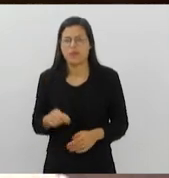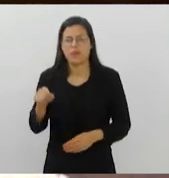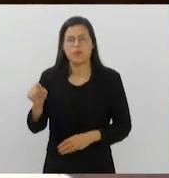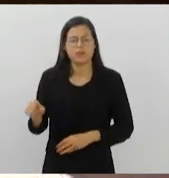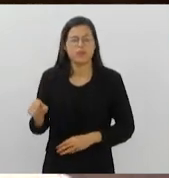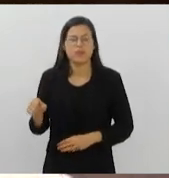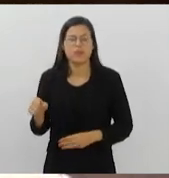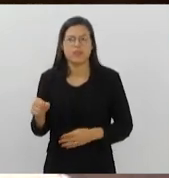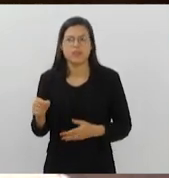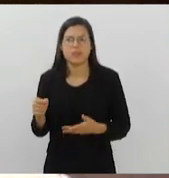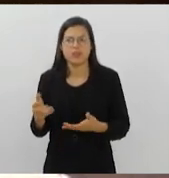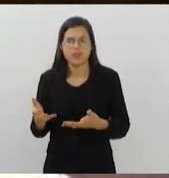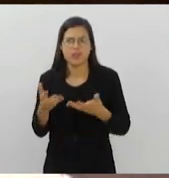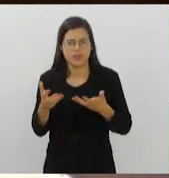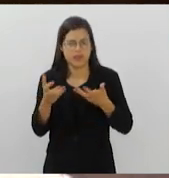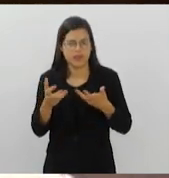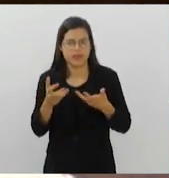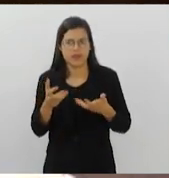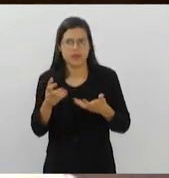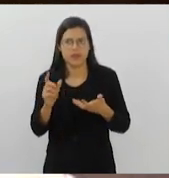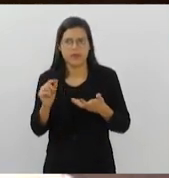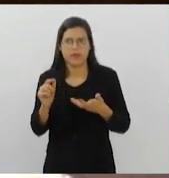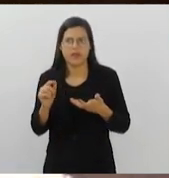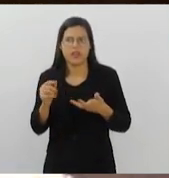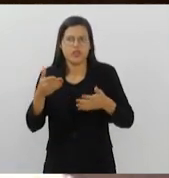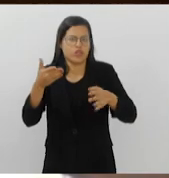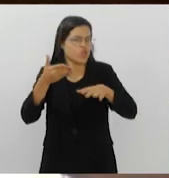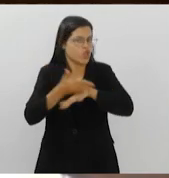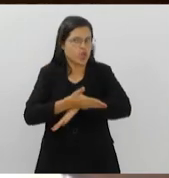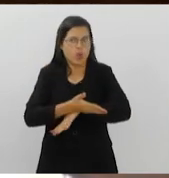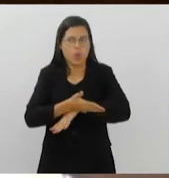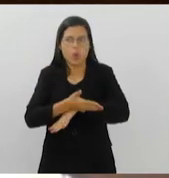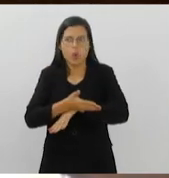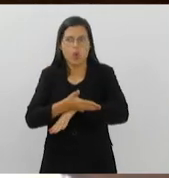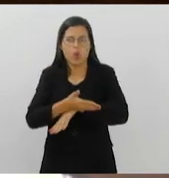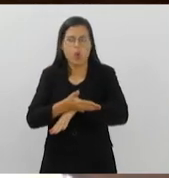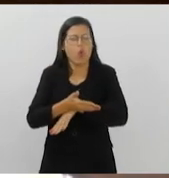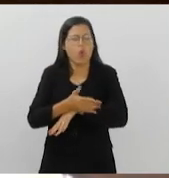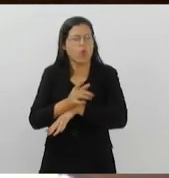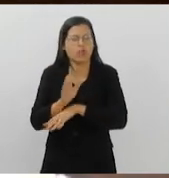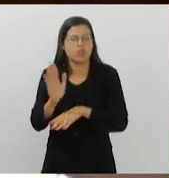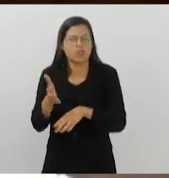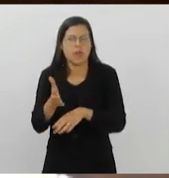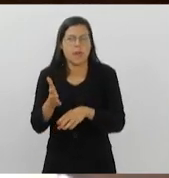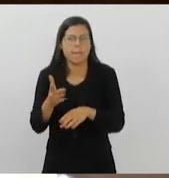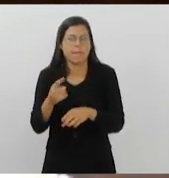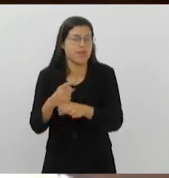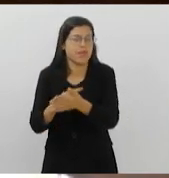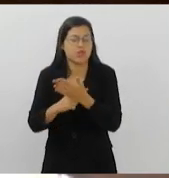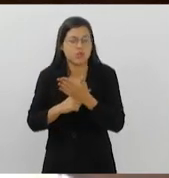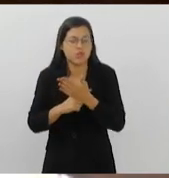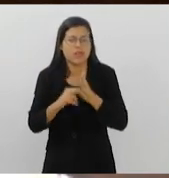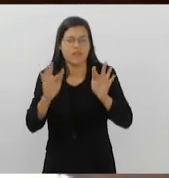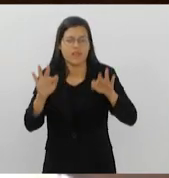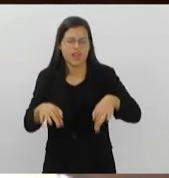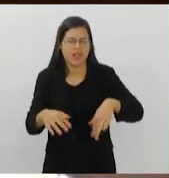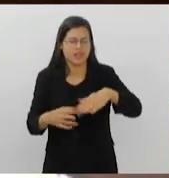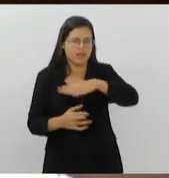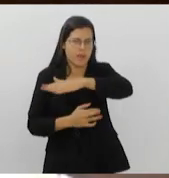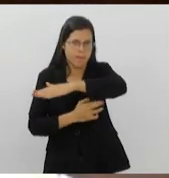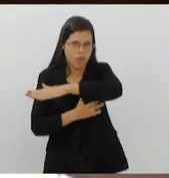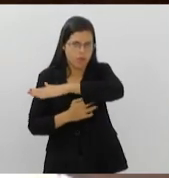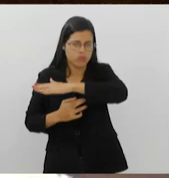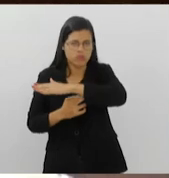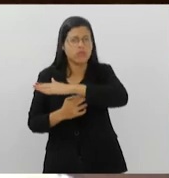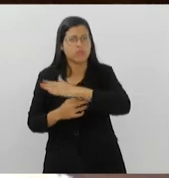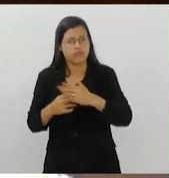você que é muito atirado, já chegou chegando, me ajuda a terminar essa ponte. E foi isso